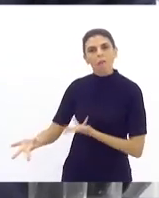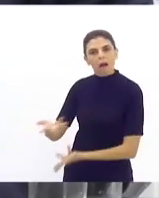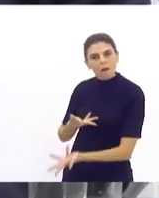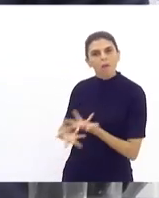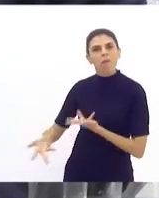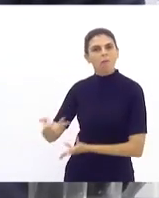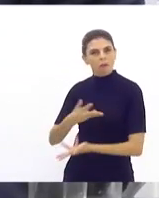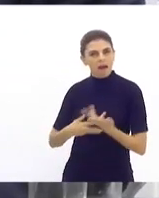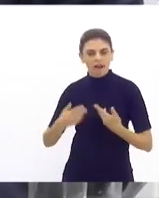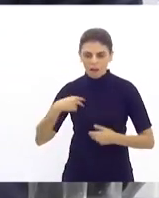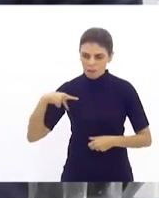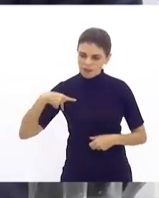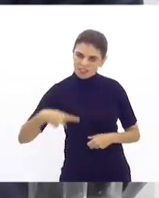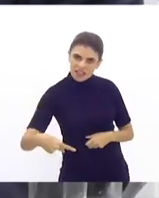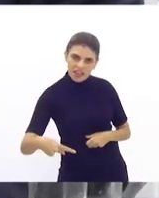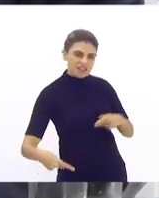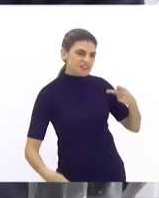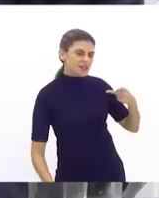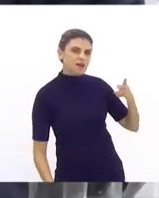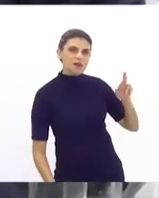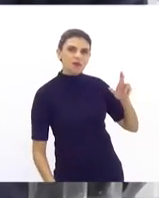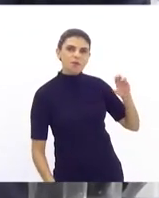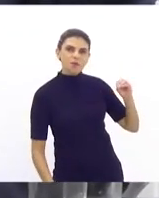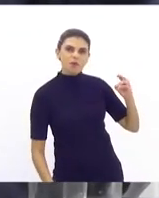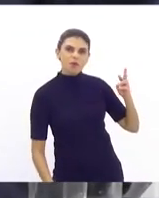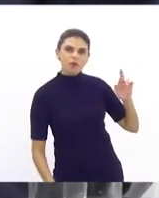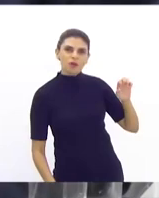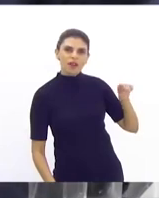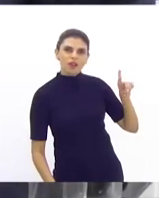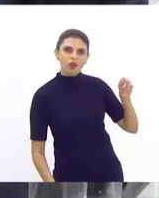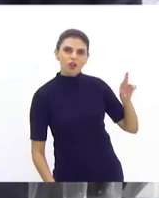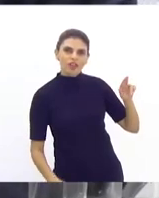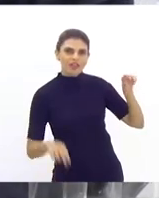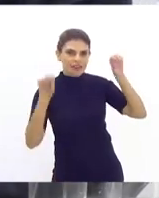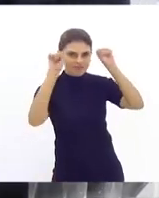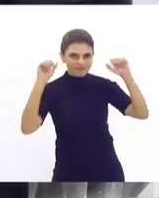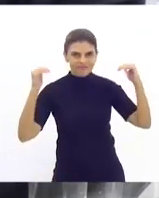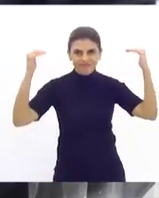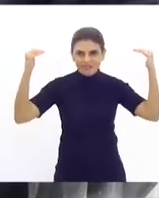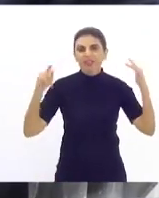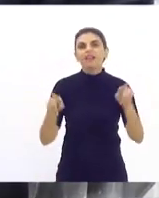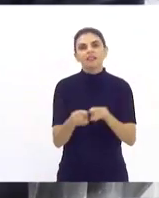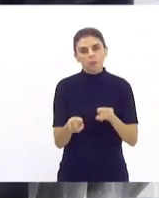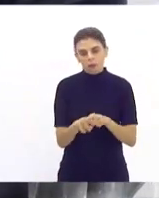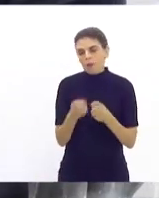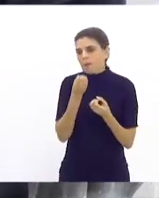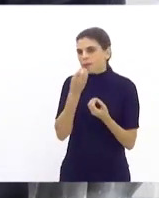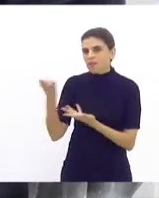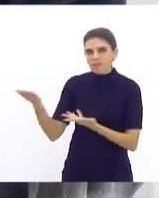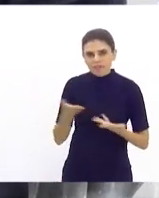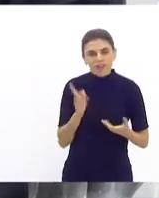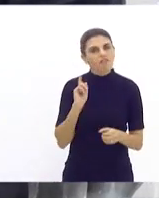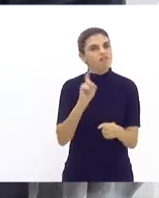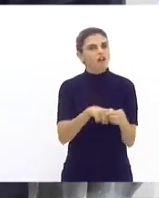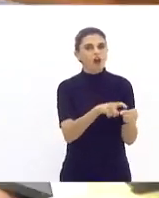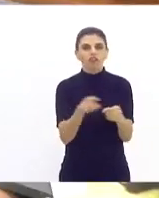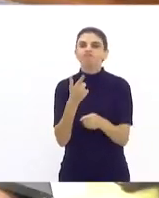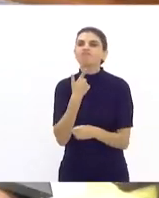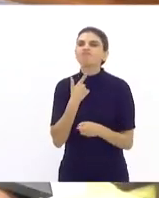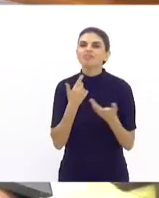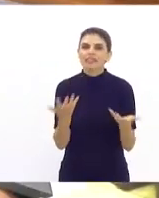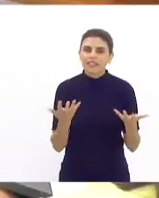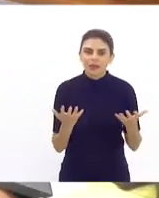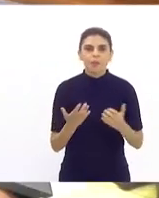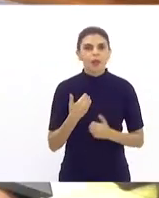com a procuradoria. O trabalho tem avançado muito nesse sentido. Obrigado pela presença. Seja sempre bem-vindo. Volte quando quiser. Já soube que o